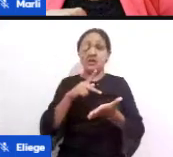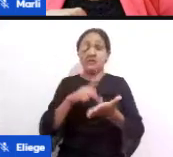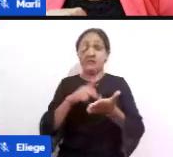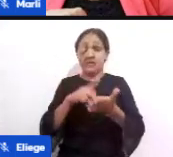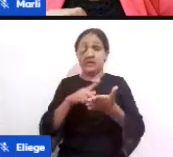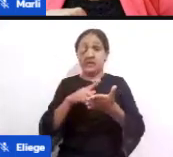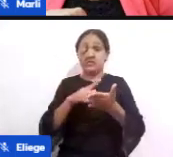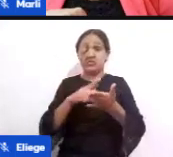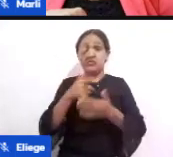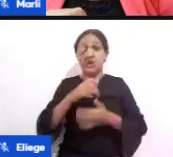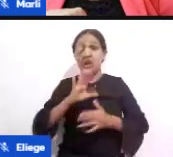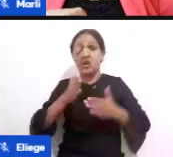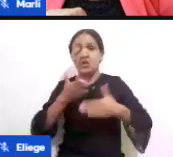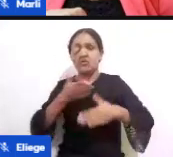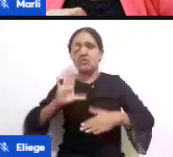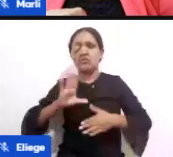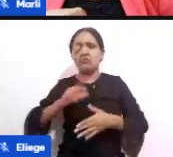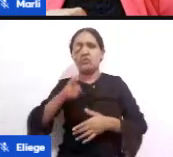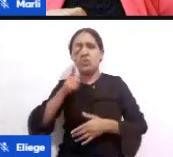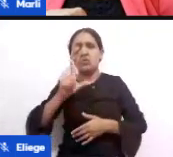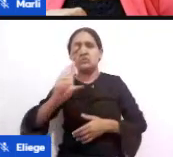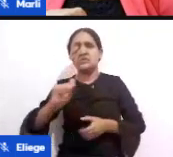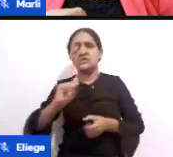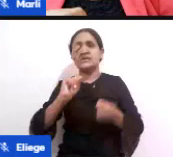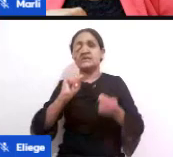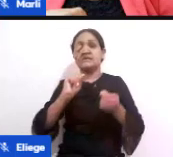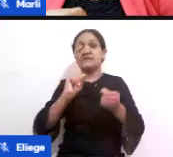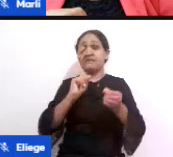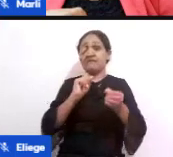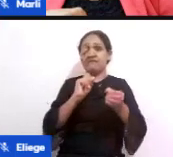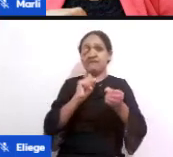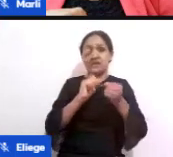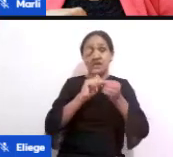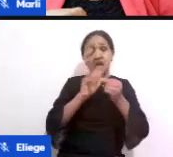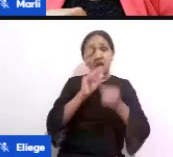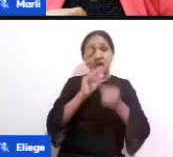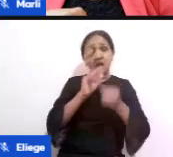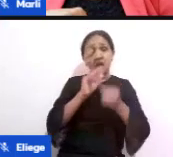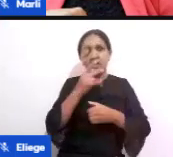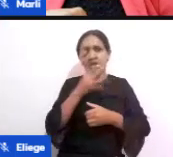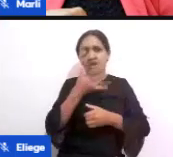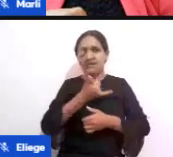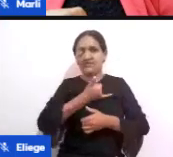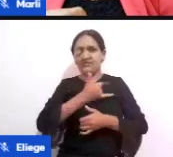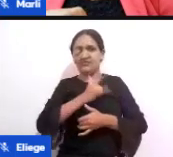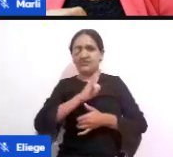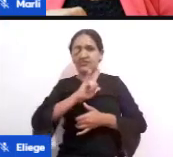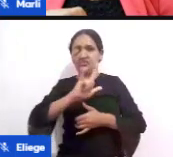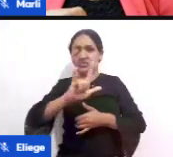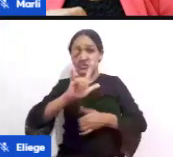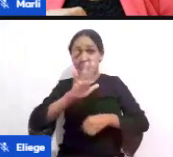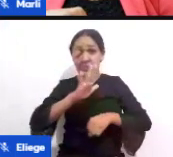quando passar, vamos falar eu te amo mais, vamos